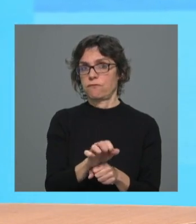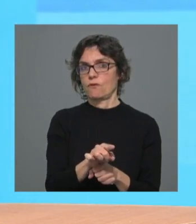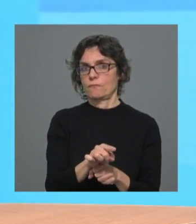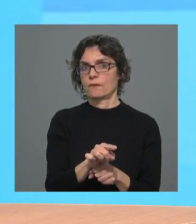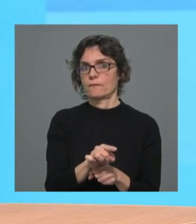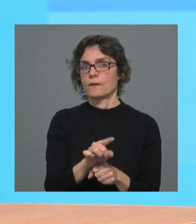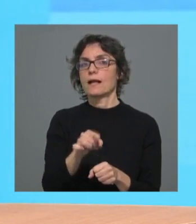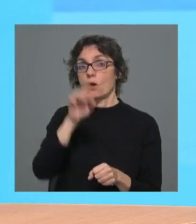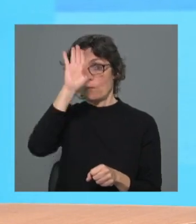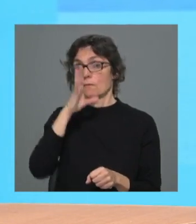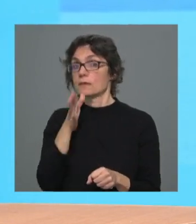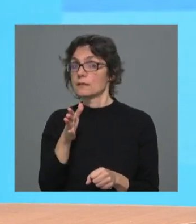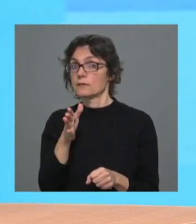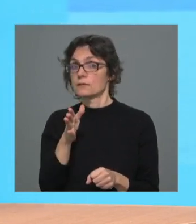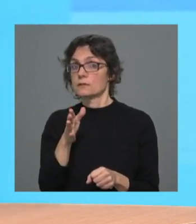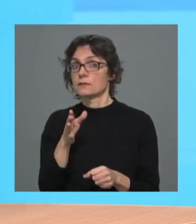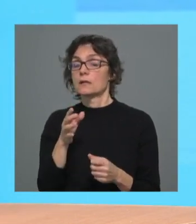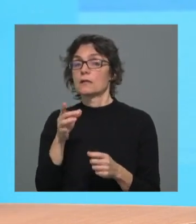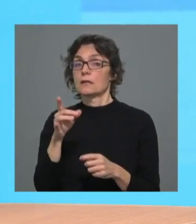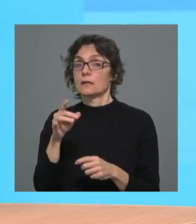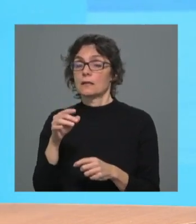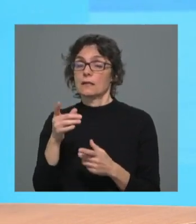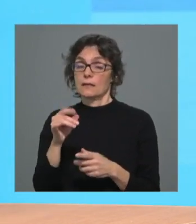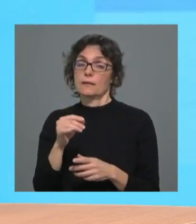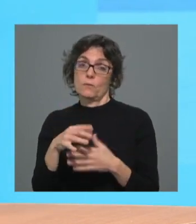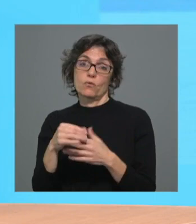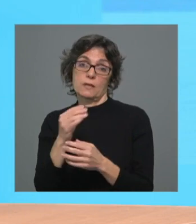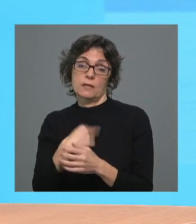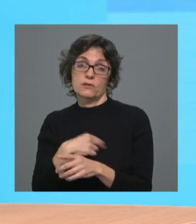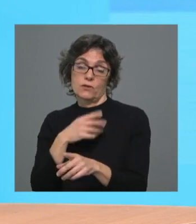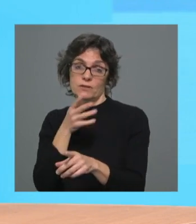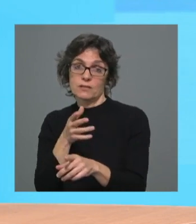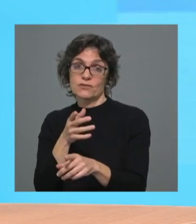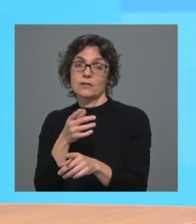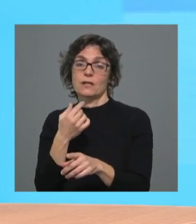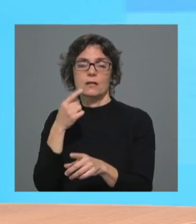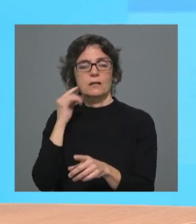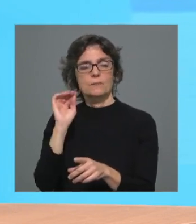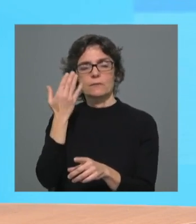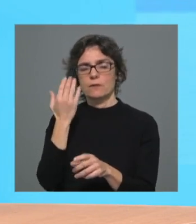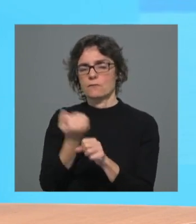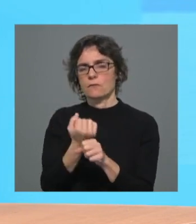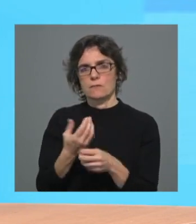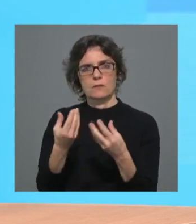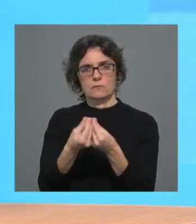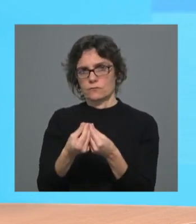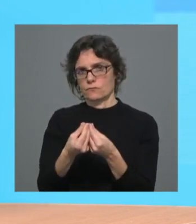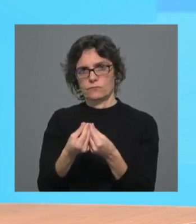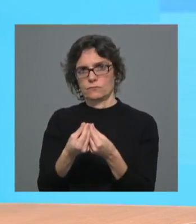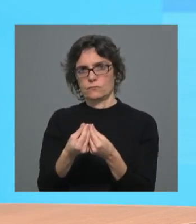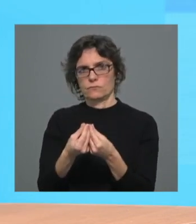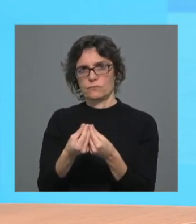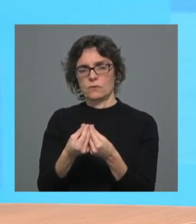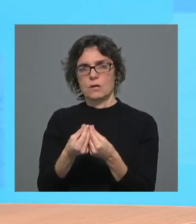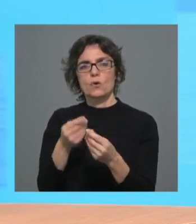que os líderes cristãos dizem é que esta tradição ecuménica de diálogo e trabalho em conjunto pela paz, pelo bem social, é algo que deve